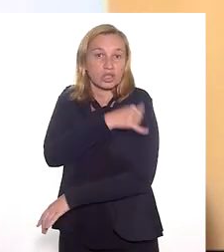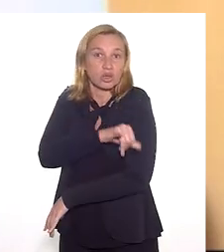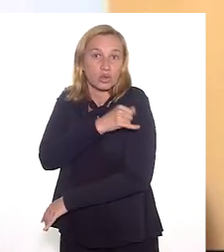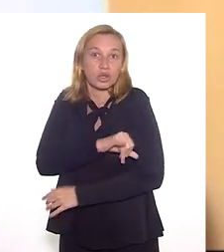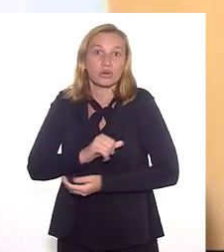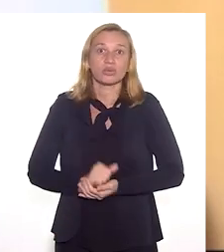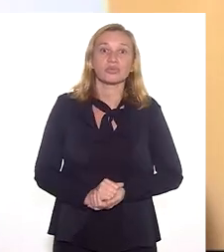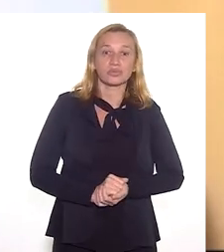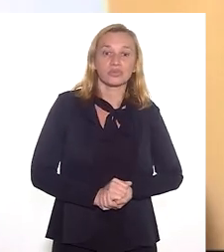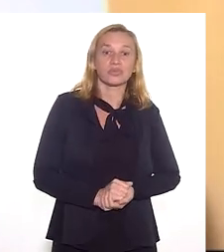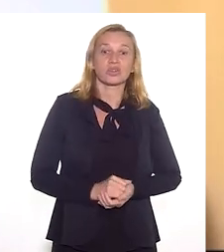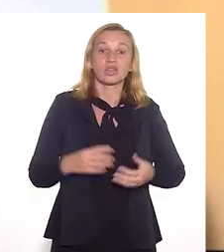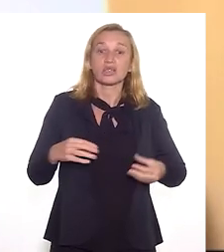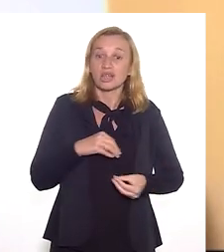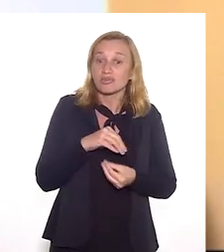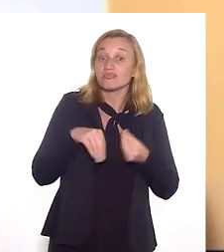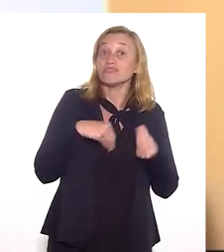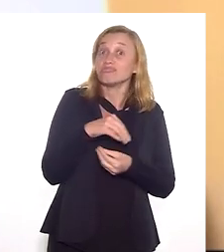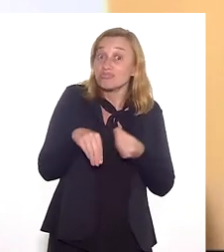sobre essa disputa que o Rio está